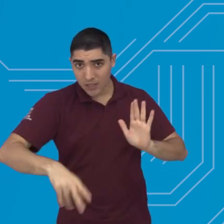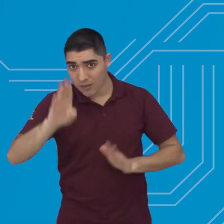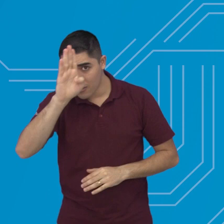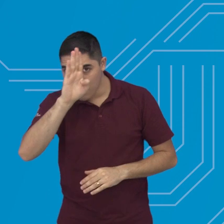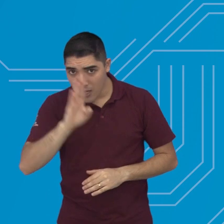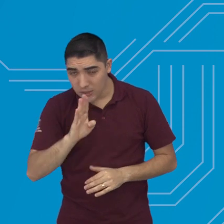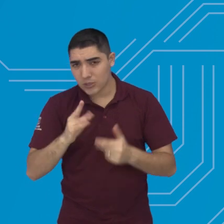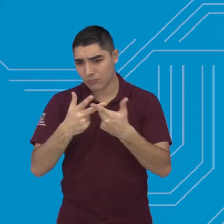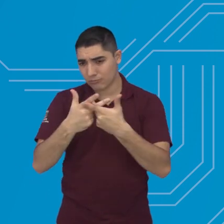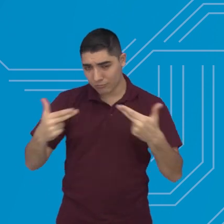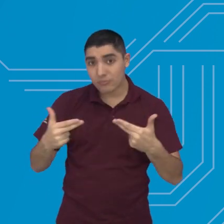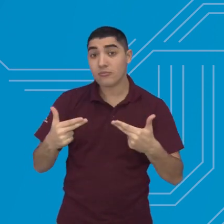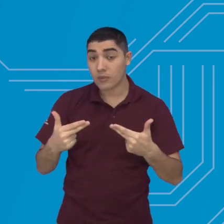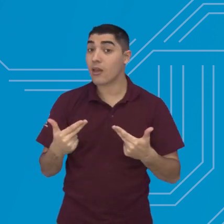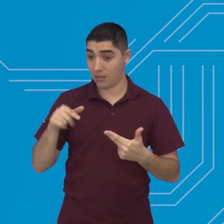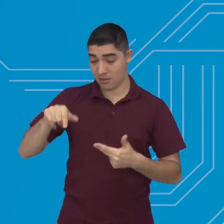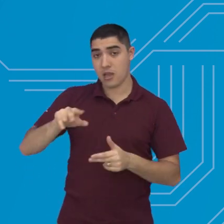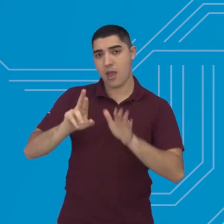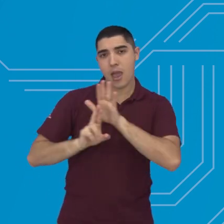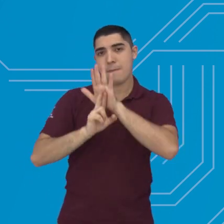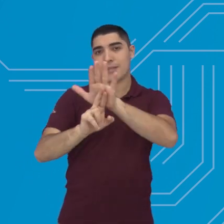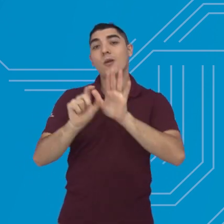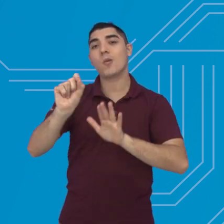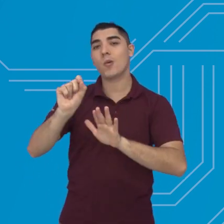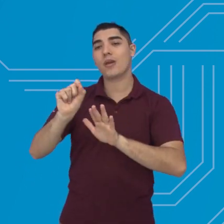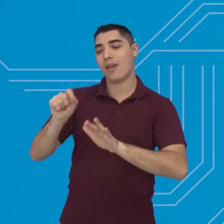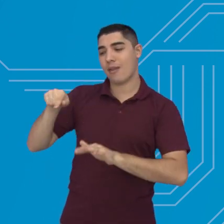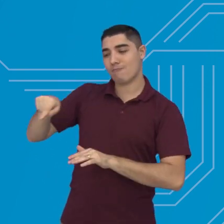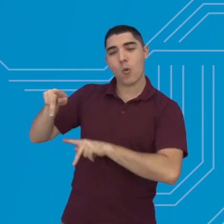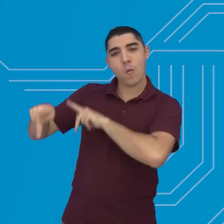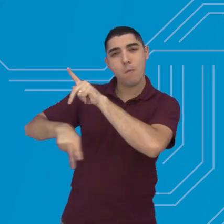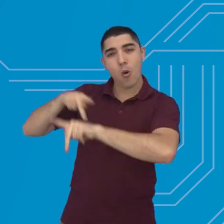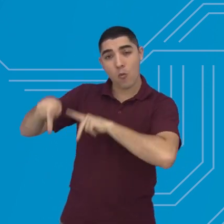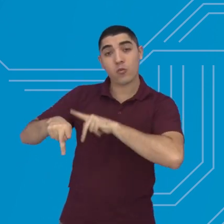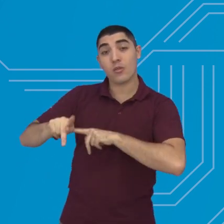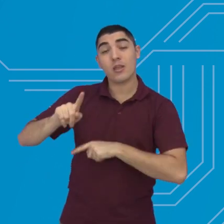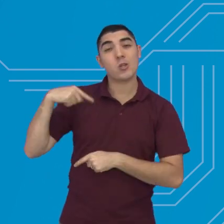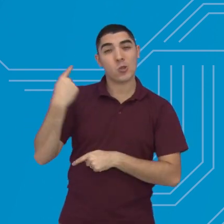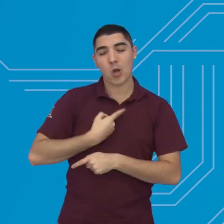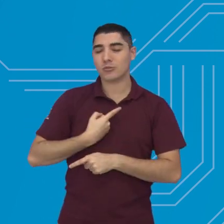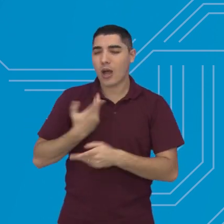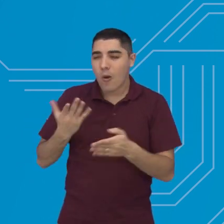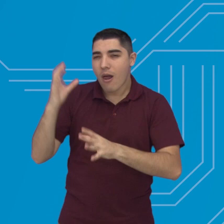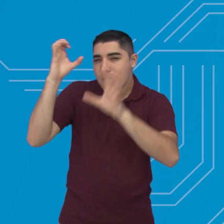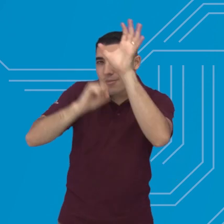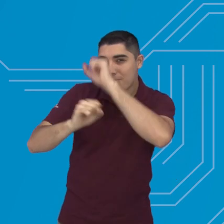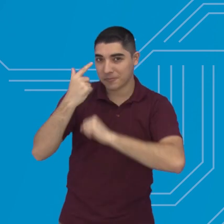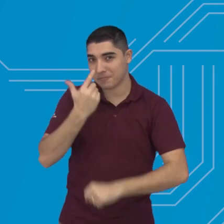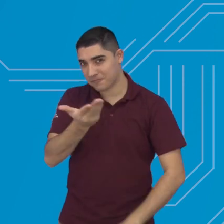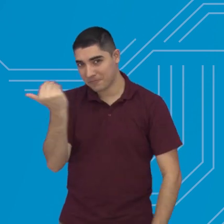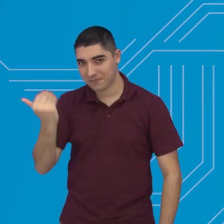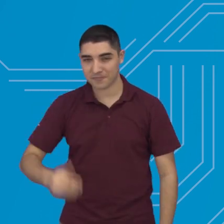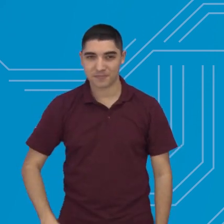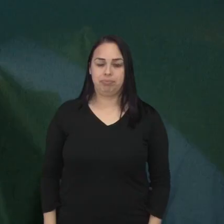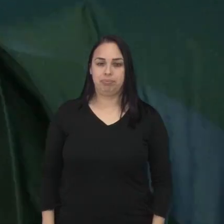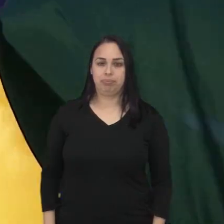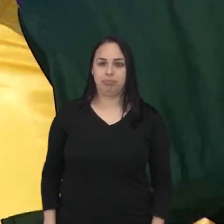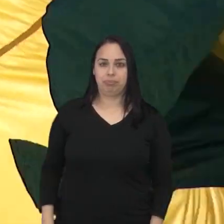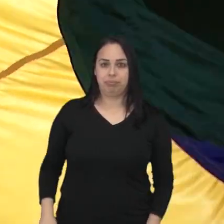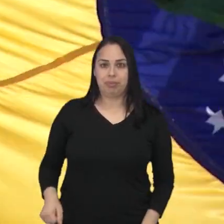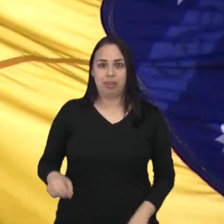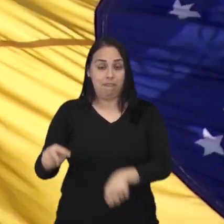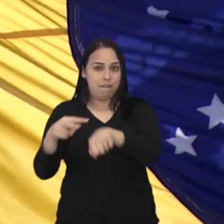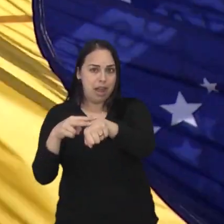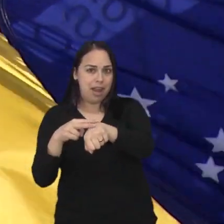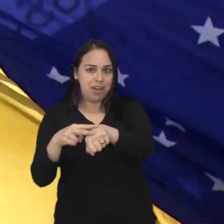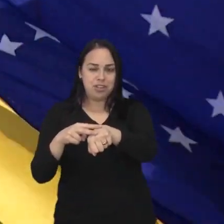símbolos nacionais, não? Pois é, eles representam a identidade de um povo e fomos descobrir um pouco mais sobre eles.